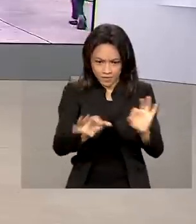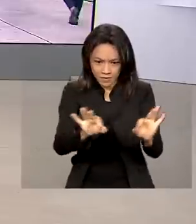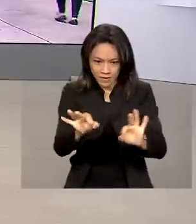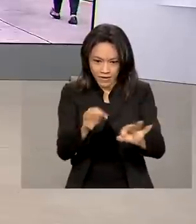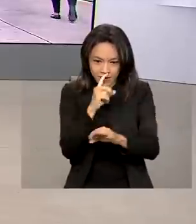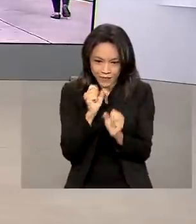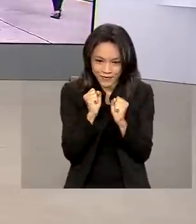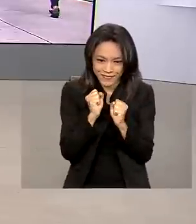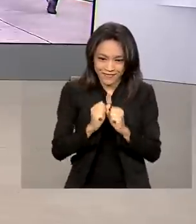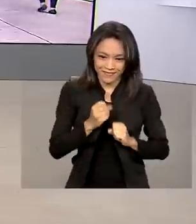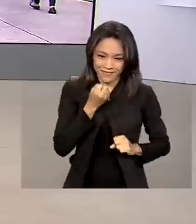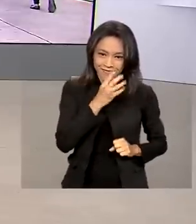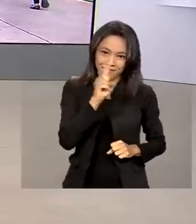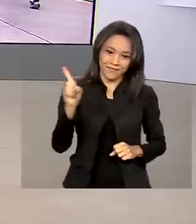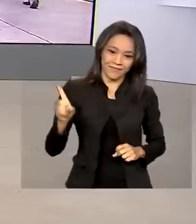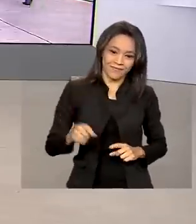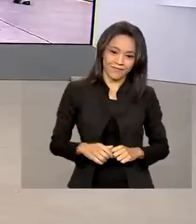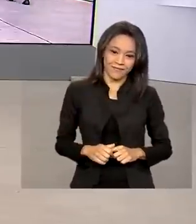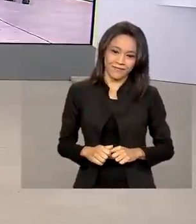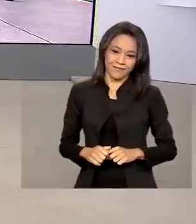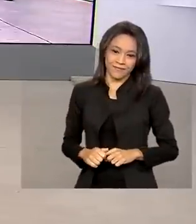dia.